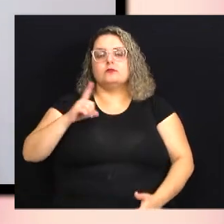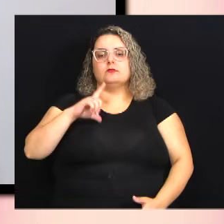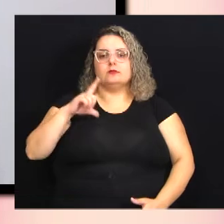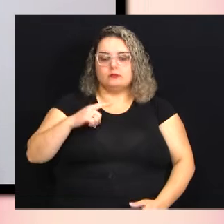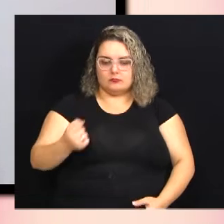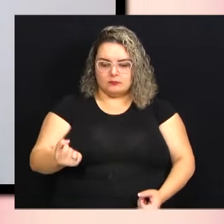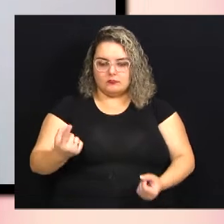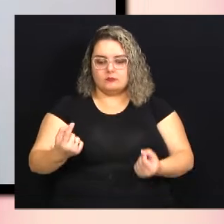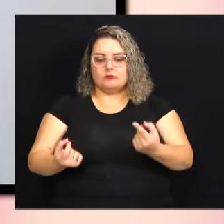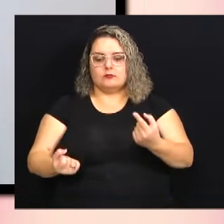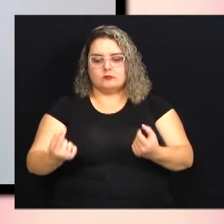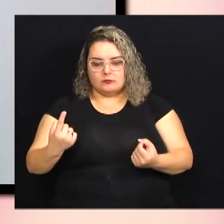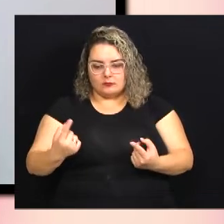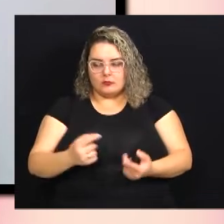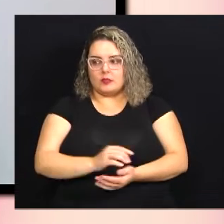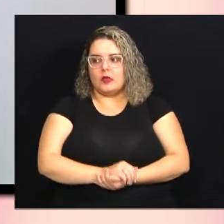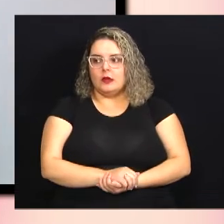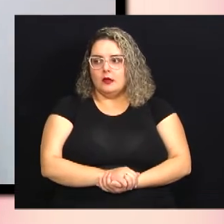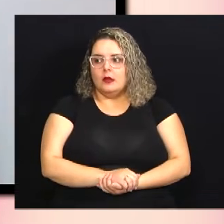esses tipos de